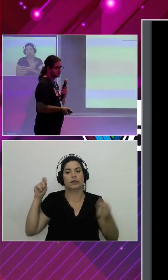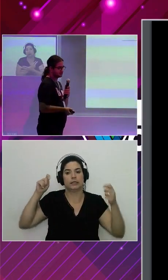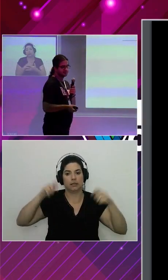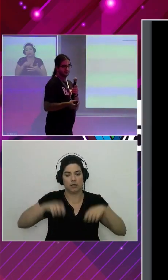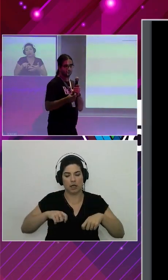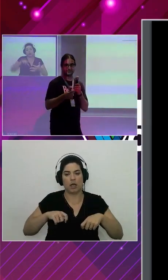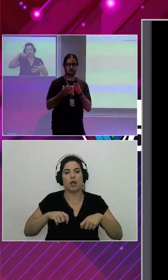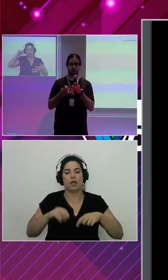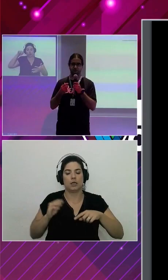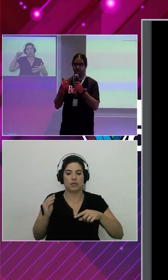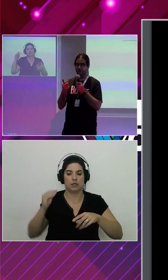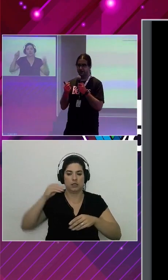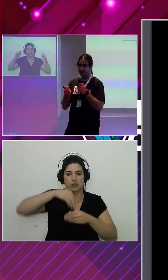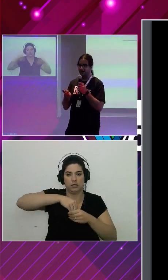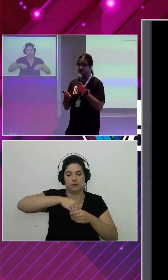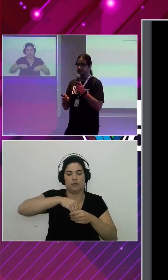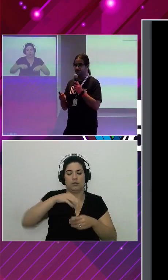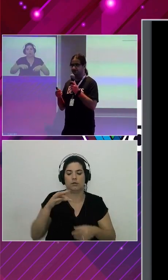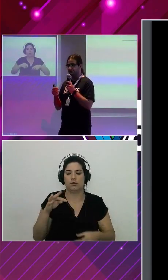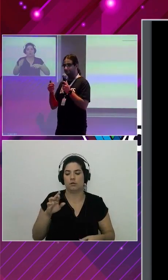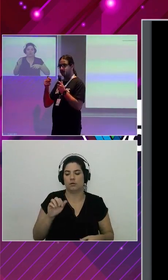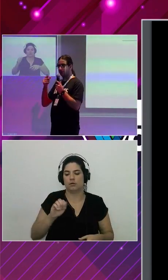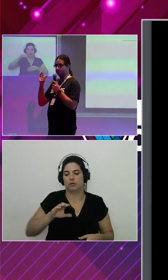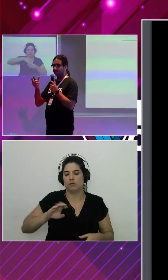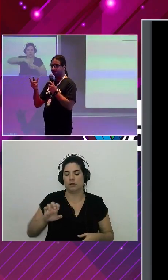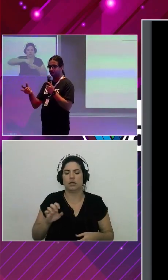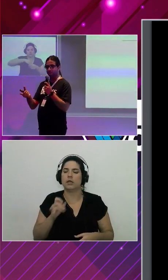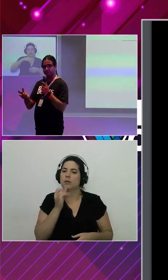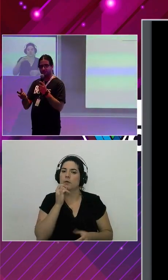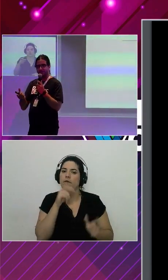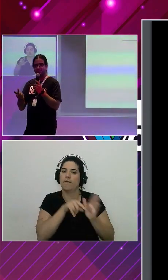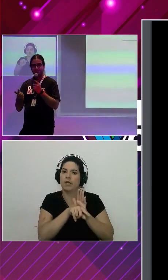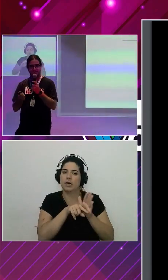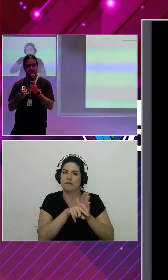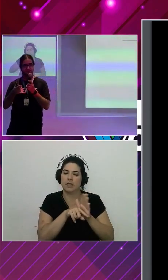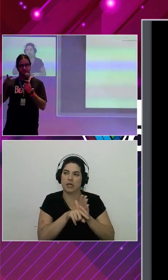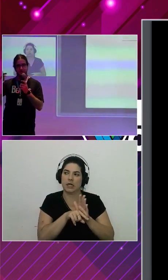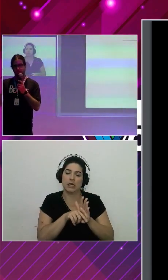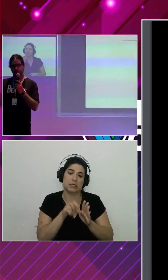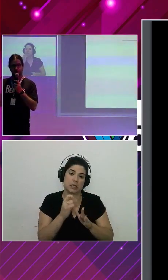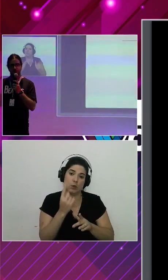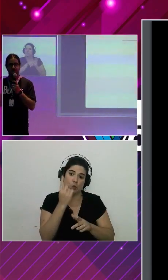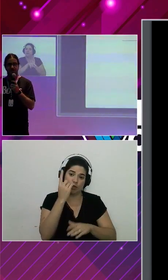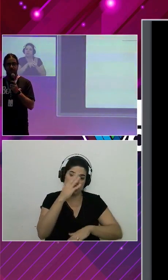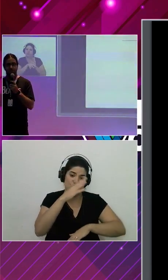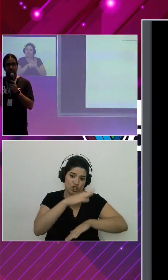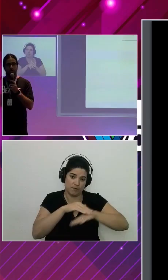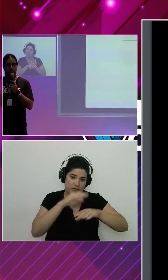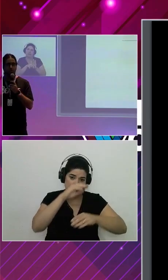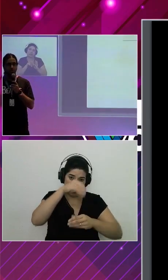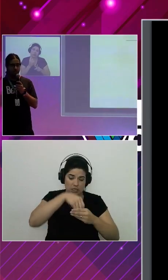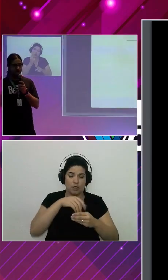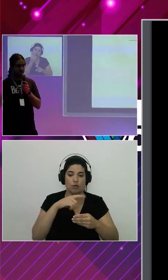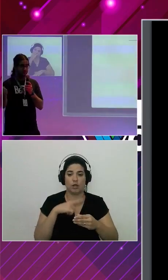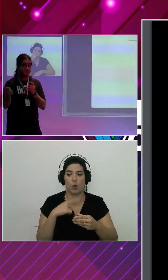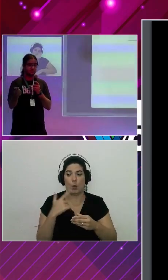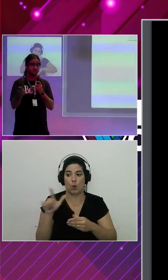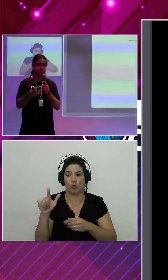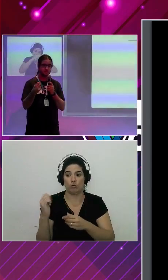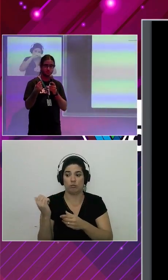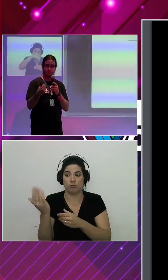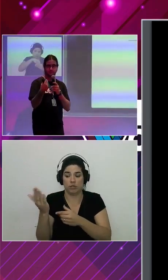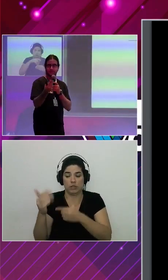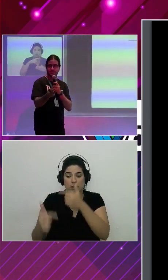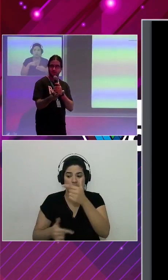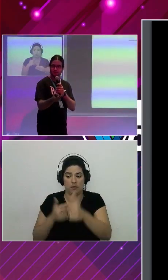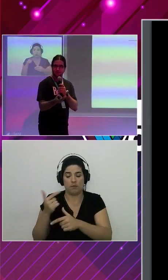cima desses traces. Por exemplo, verificar se uma chamada interna para um serviço externo ocorreu com HTTP 200